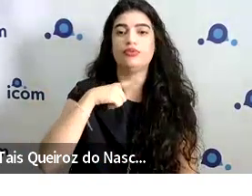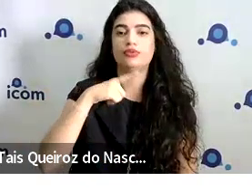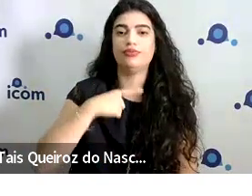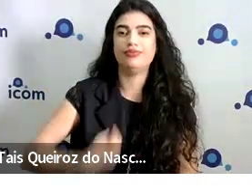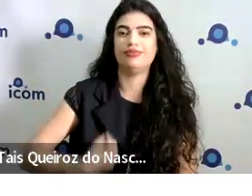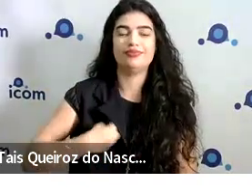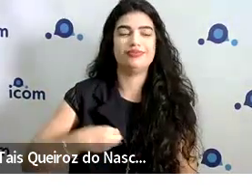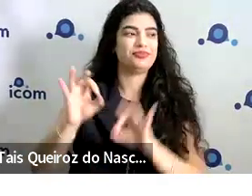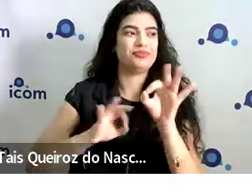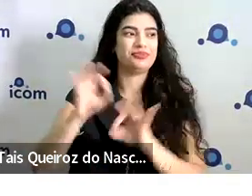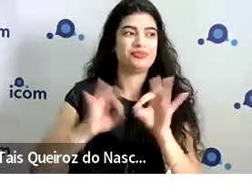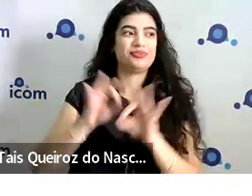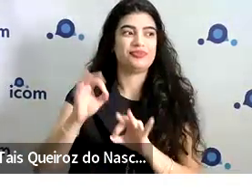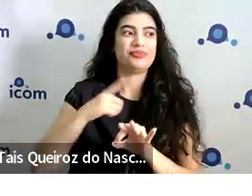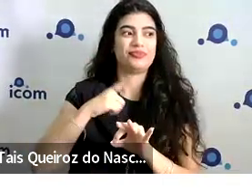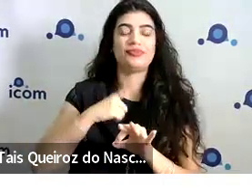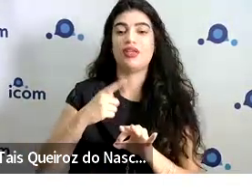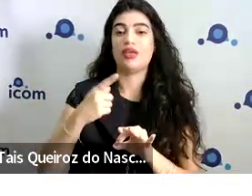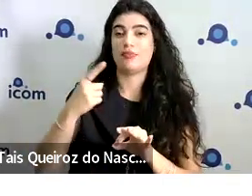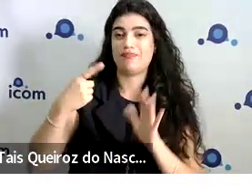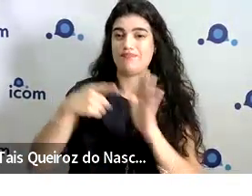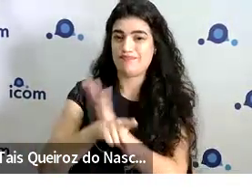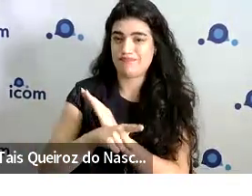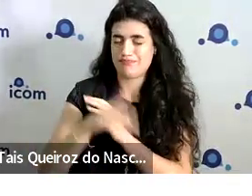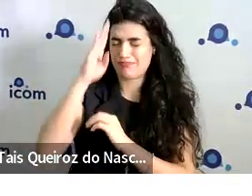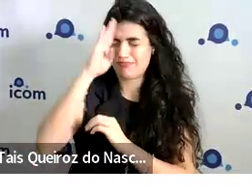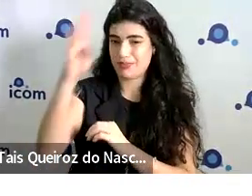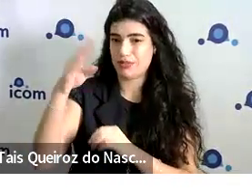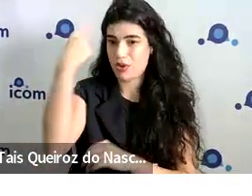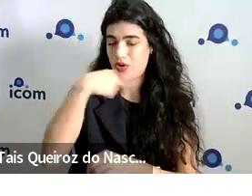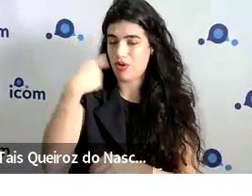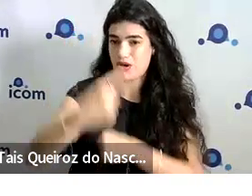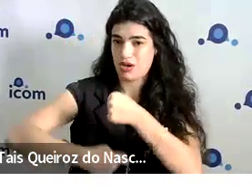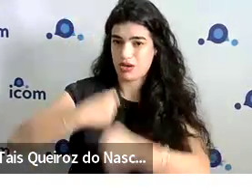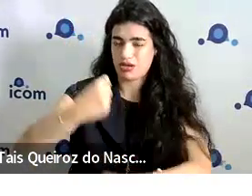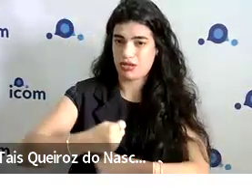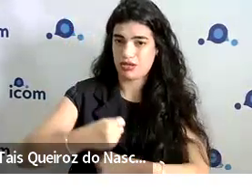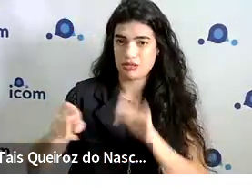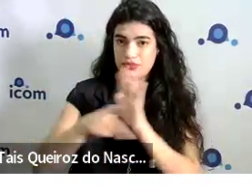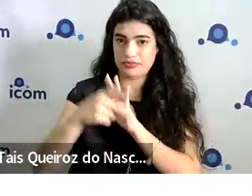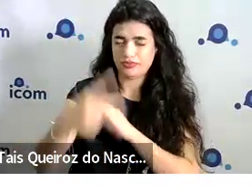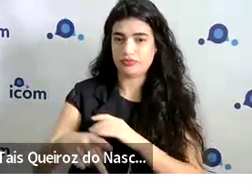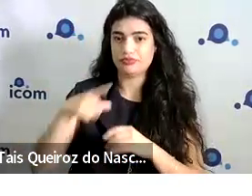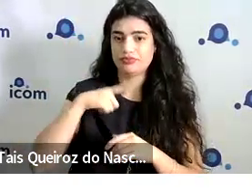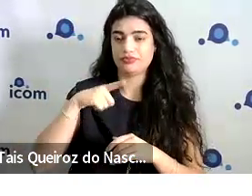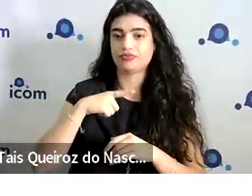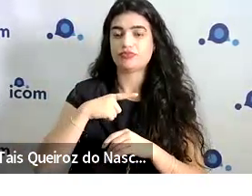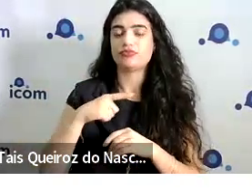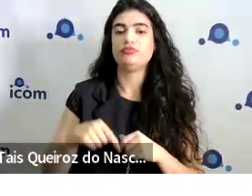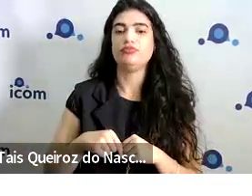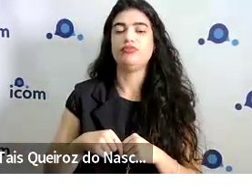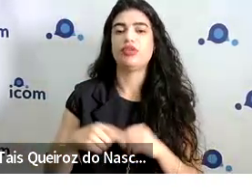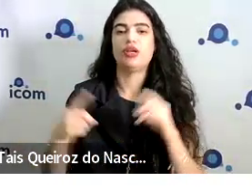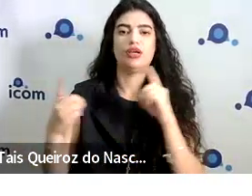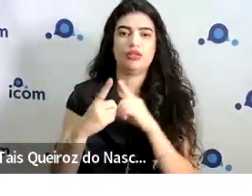Então, isso daqui é um volume muito grande de horas ano para o preenchimento e o atendimento